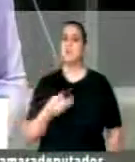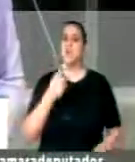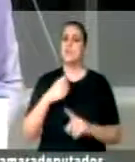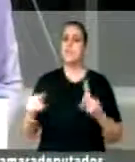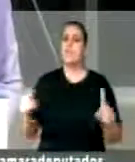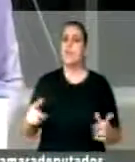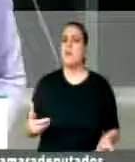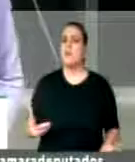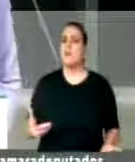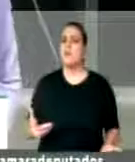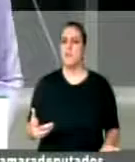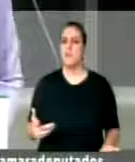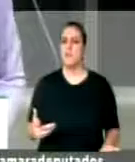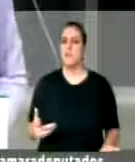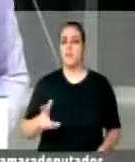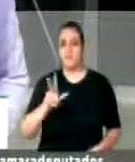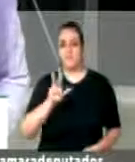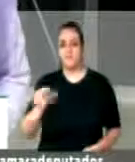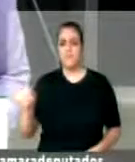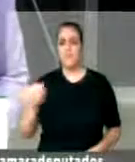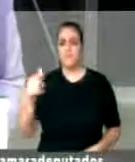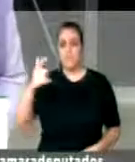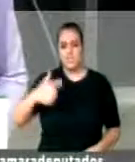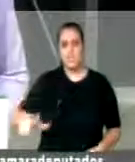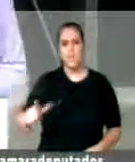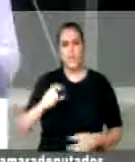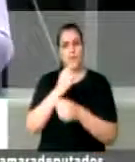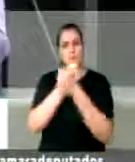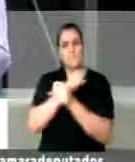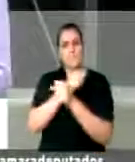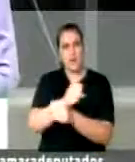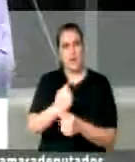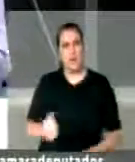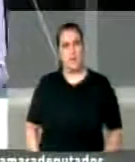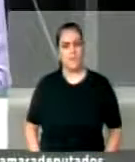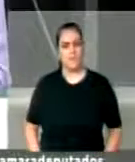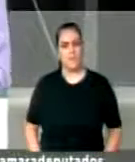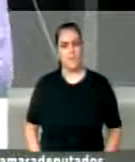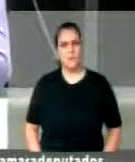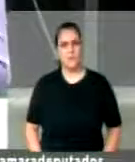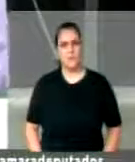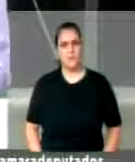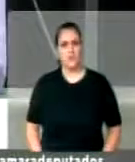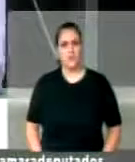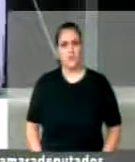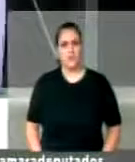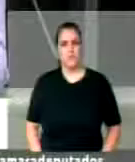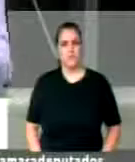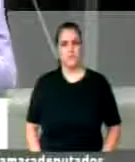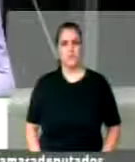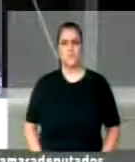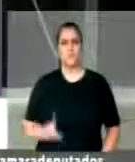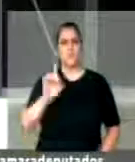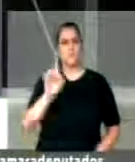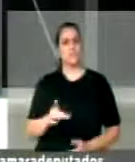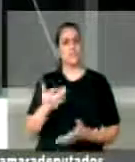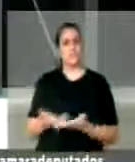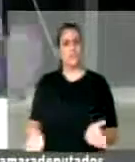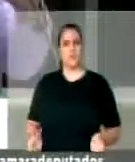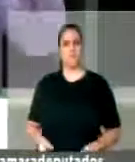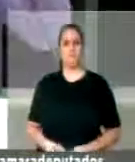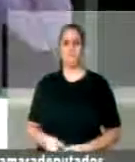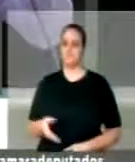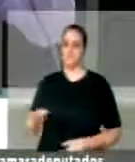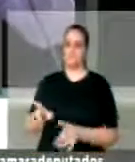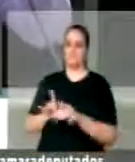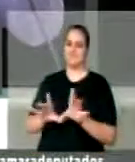vão voltar para a senzala do direito das trabalhadoras. Eu dou a parte